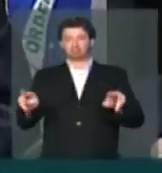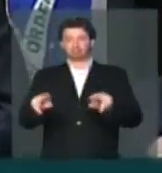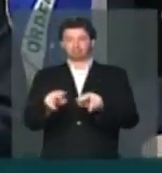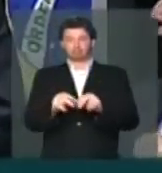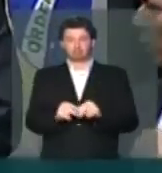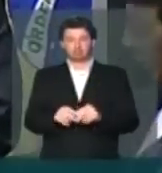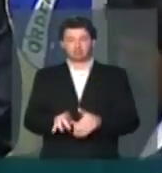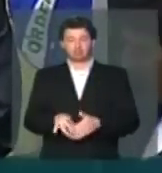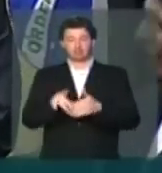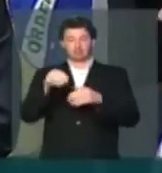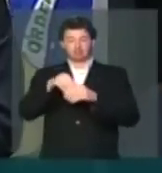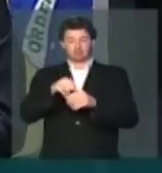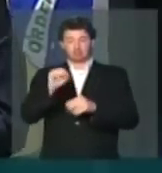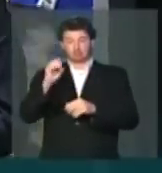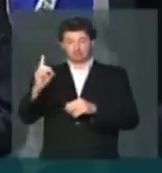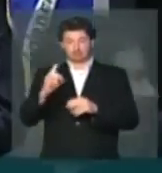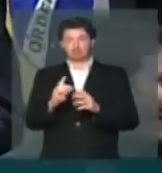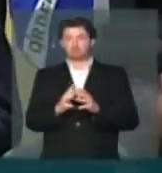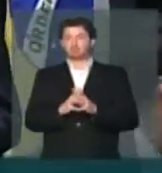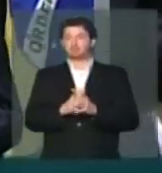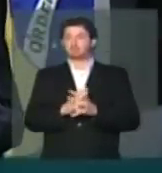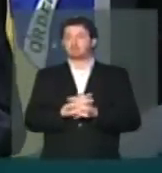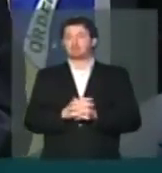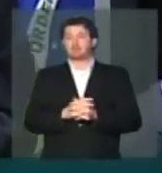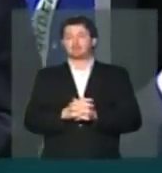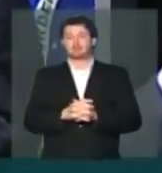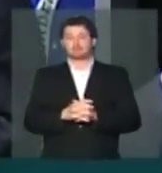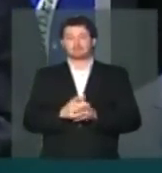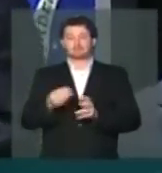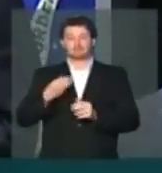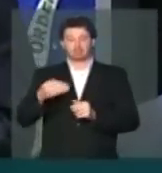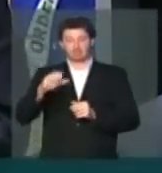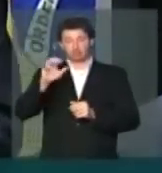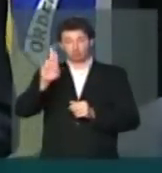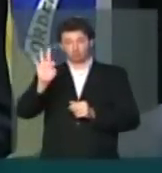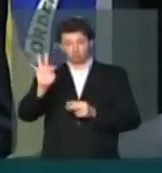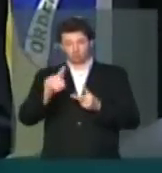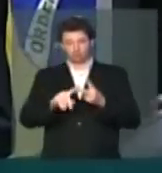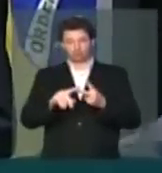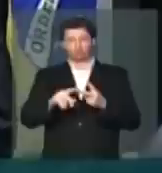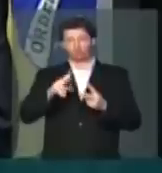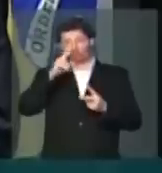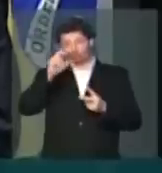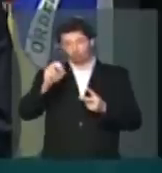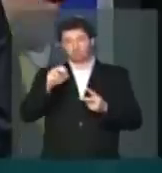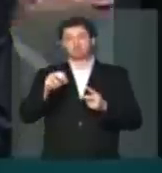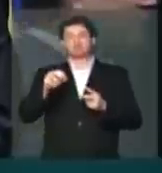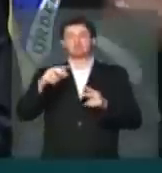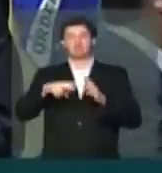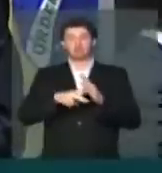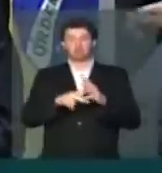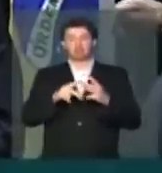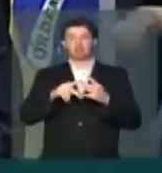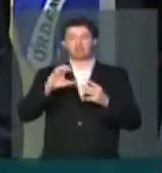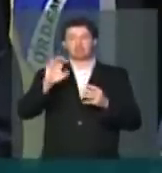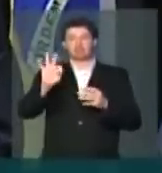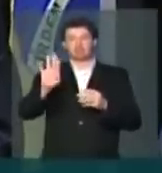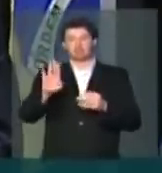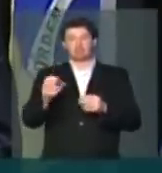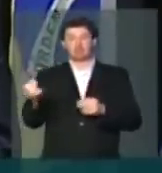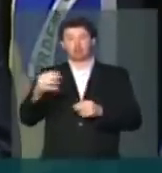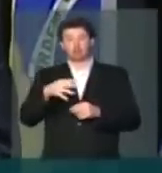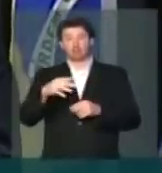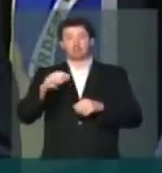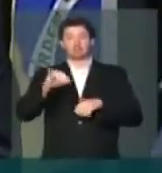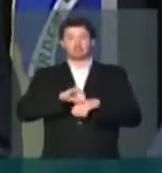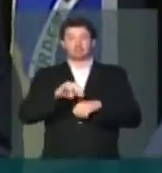na liderança do Solidariedade. Estava lá a CUT, a Força Sindical, a CTB, a Nova Central